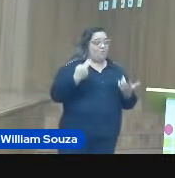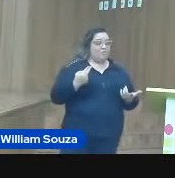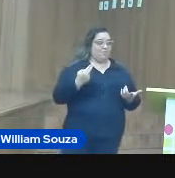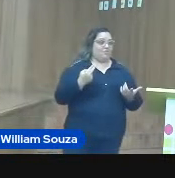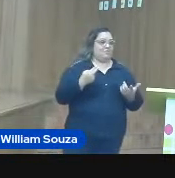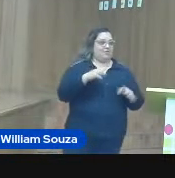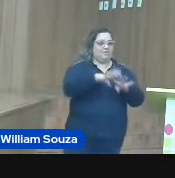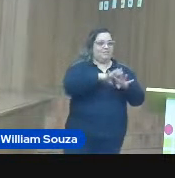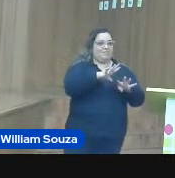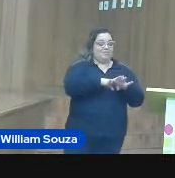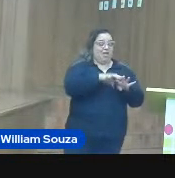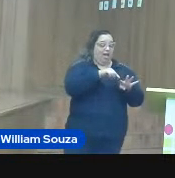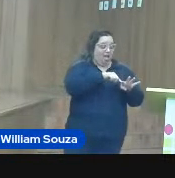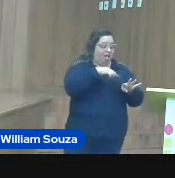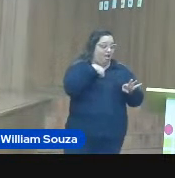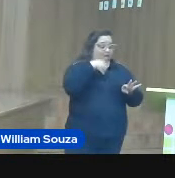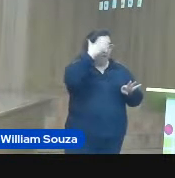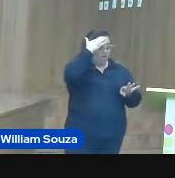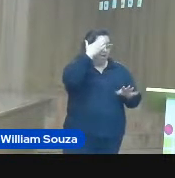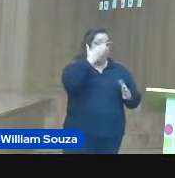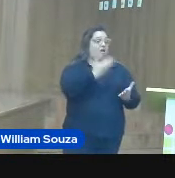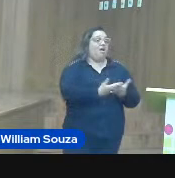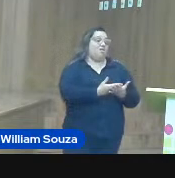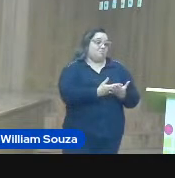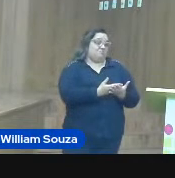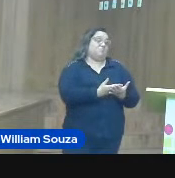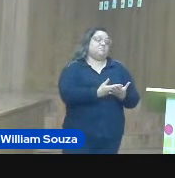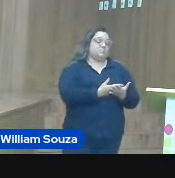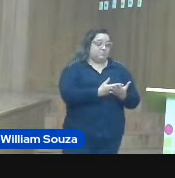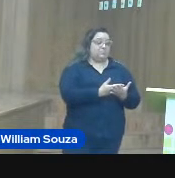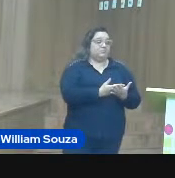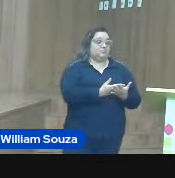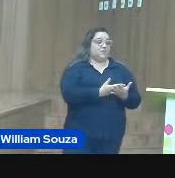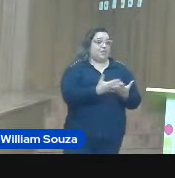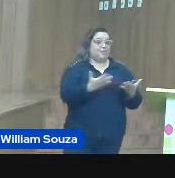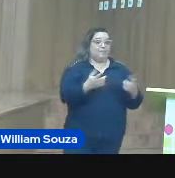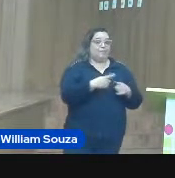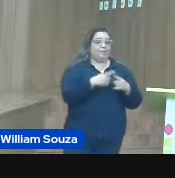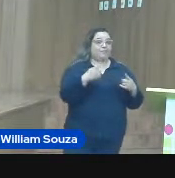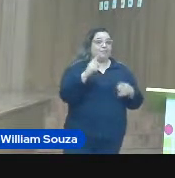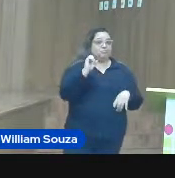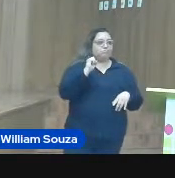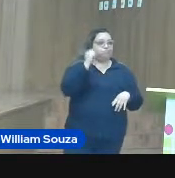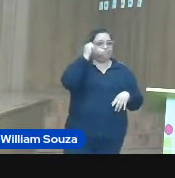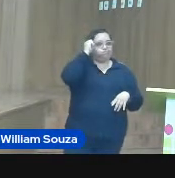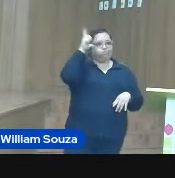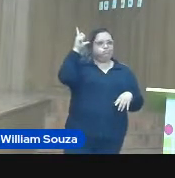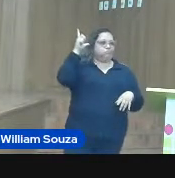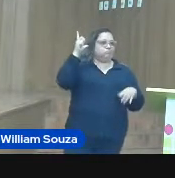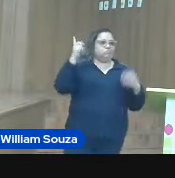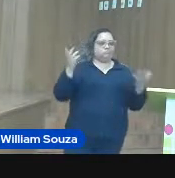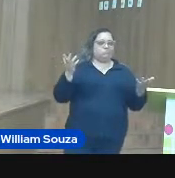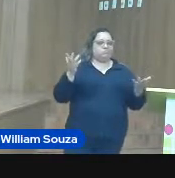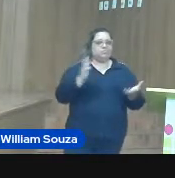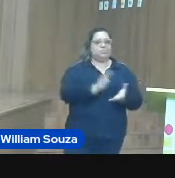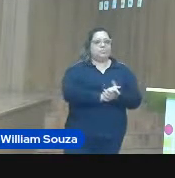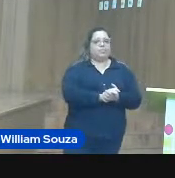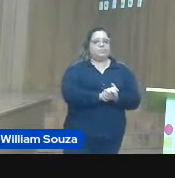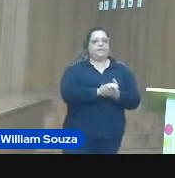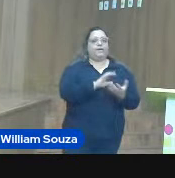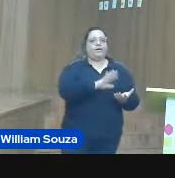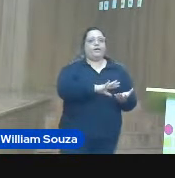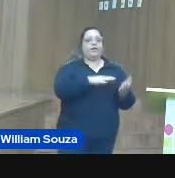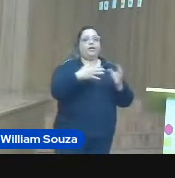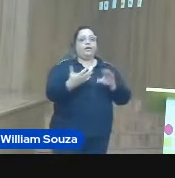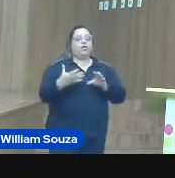quero acreditar nisso daí. Isso daí é uma coisa que é absurda. E do outro lado, vem o formalismo, que